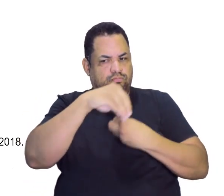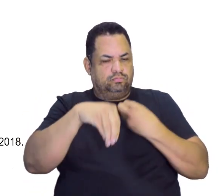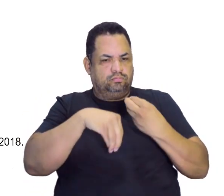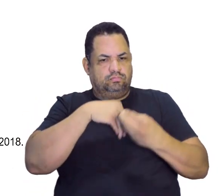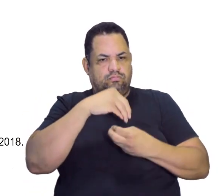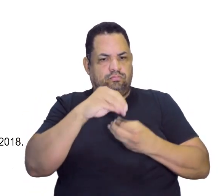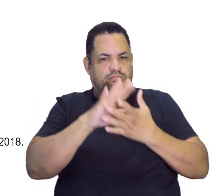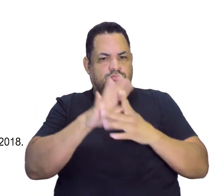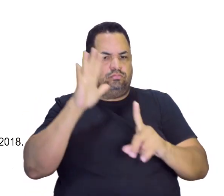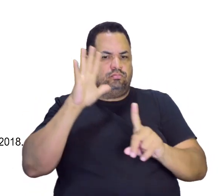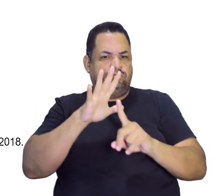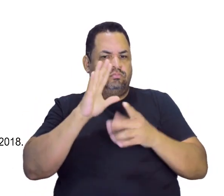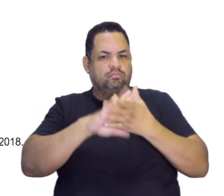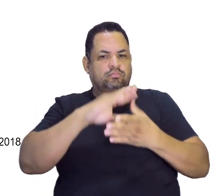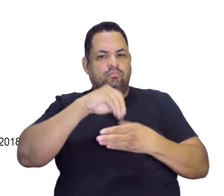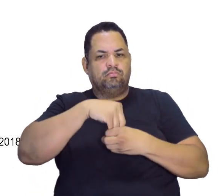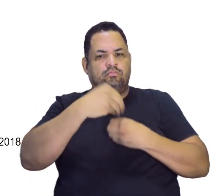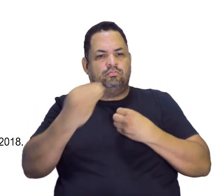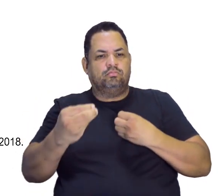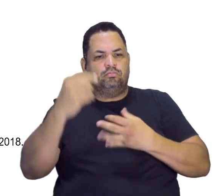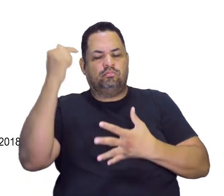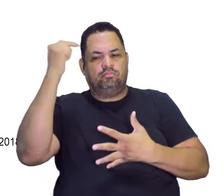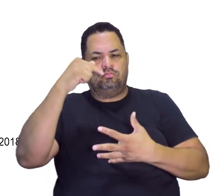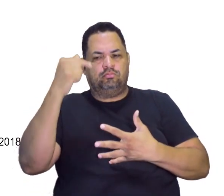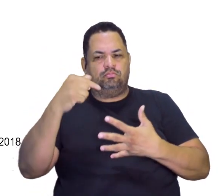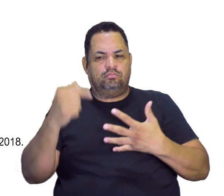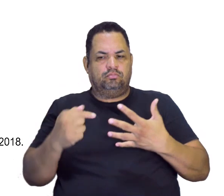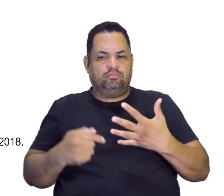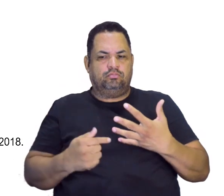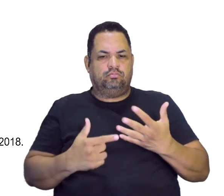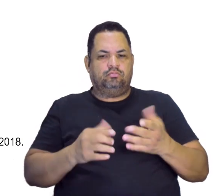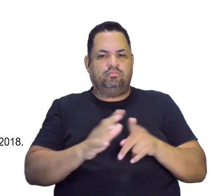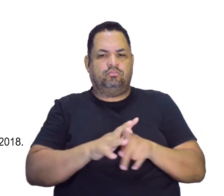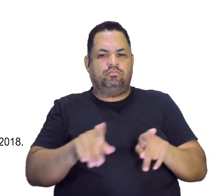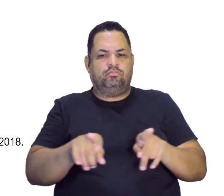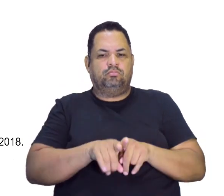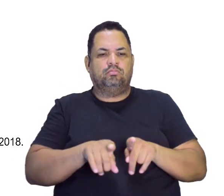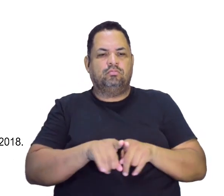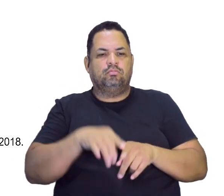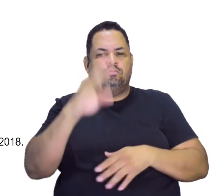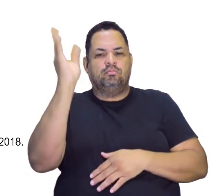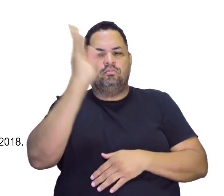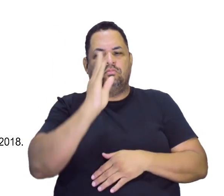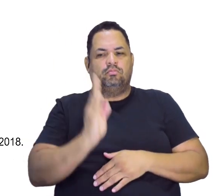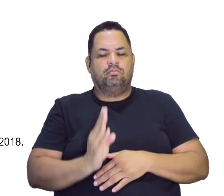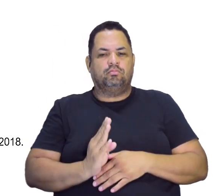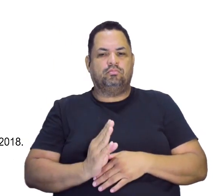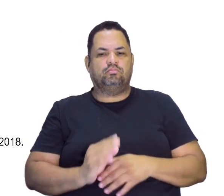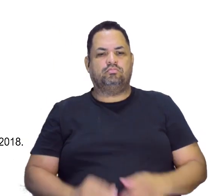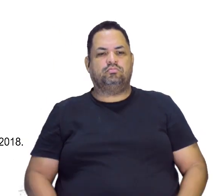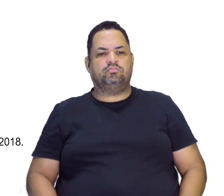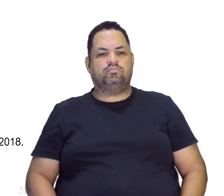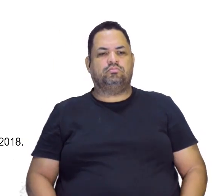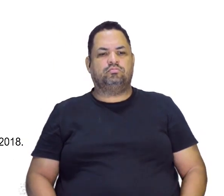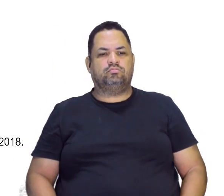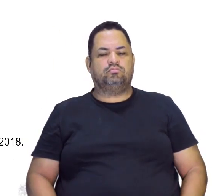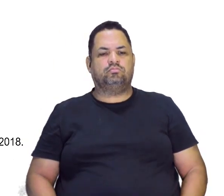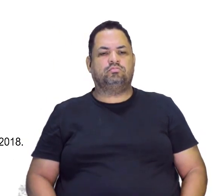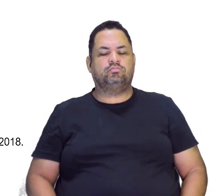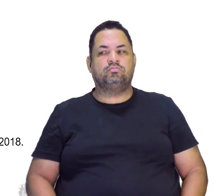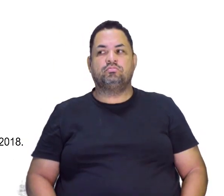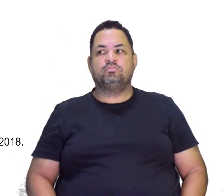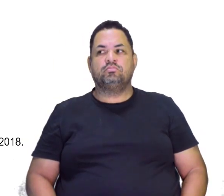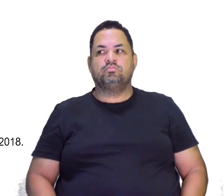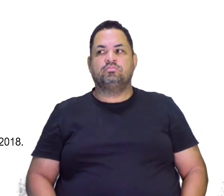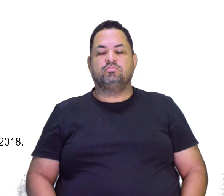né de influências externas aos elementos brasileiros então isso